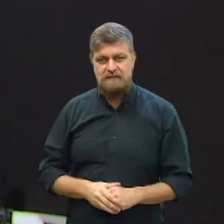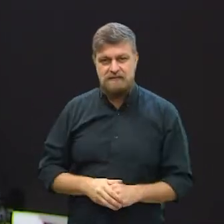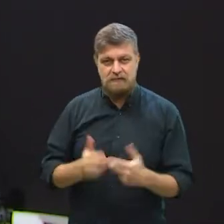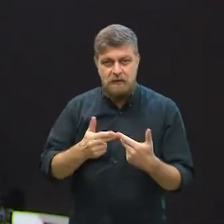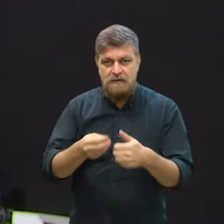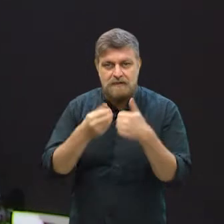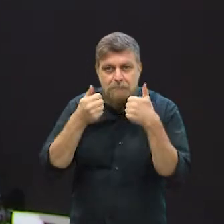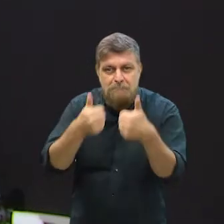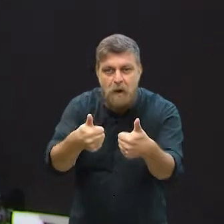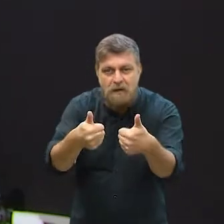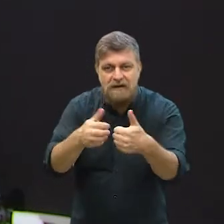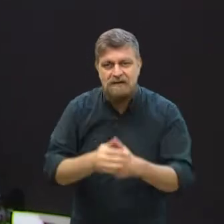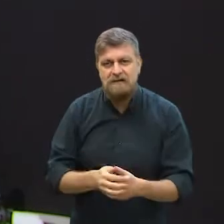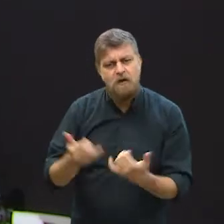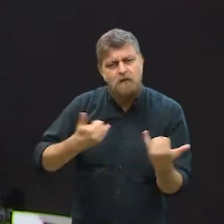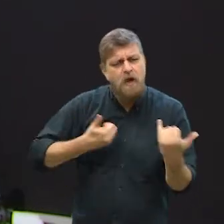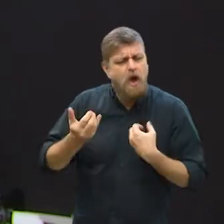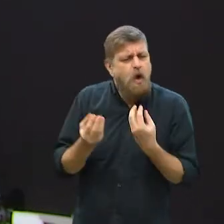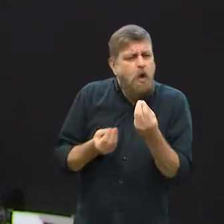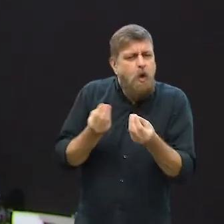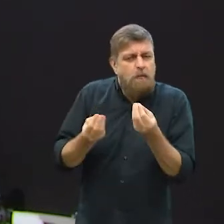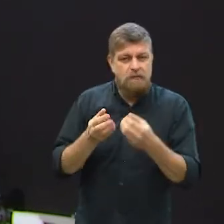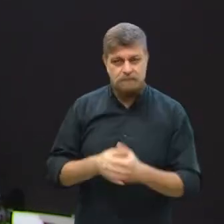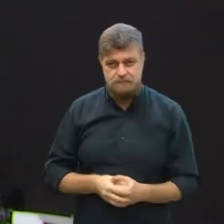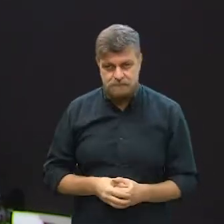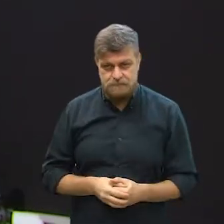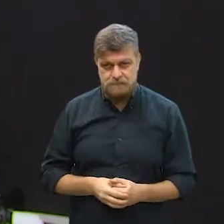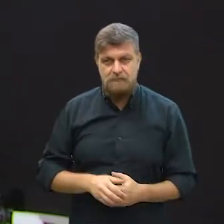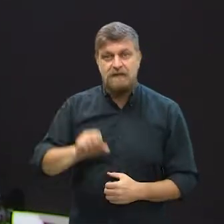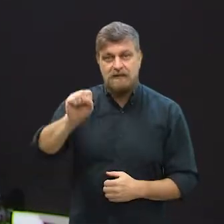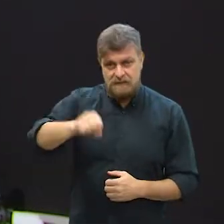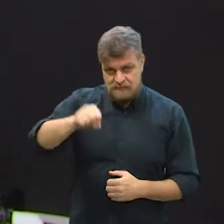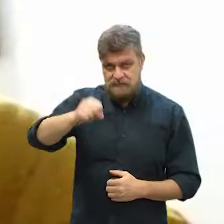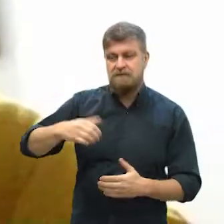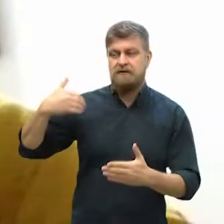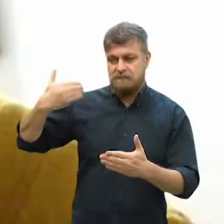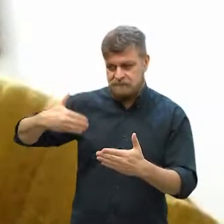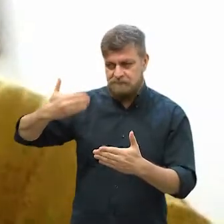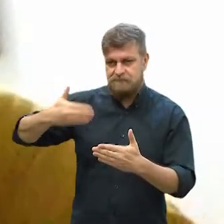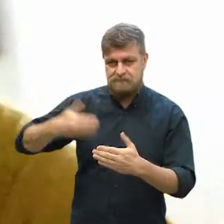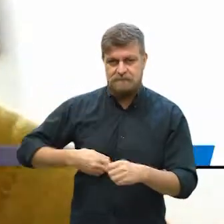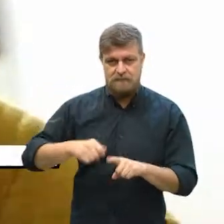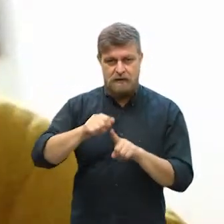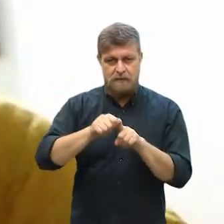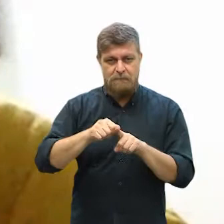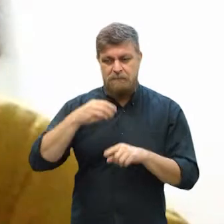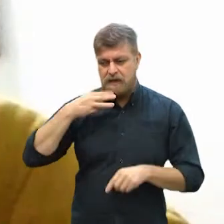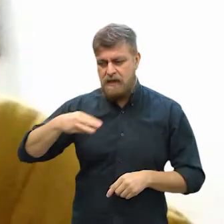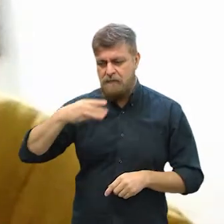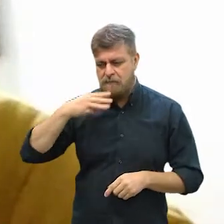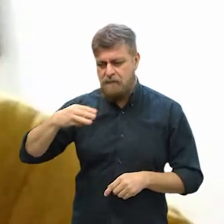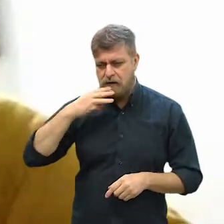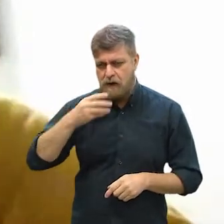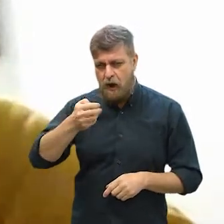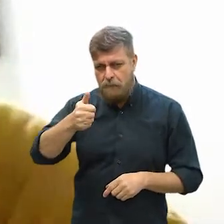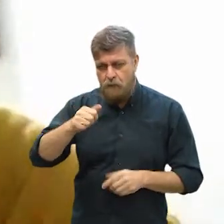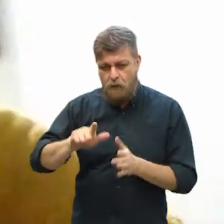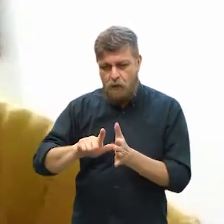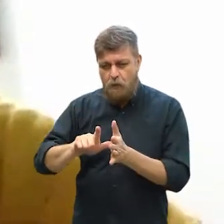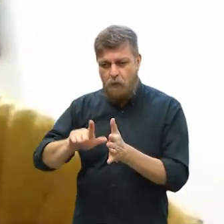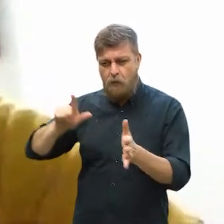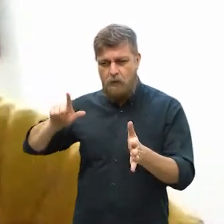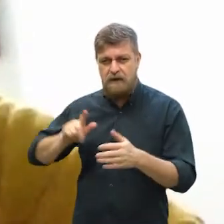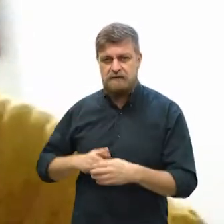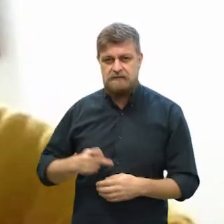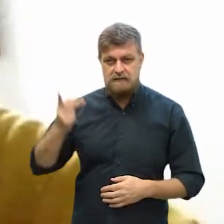algo positivo. Me conta. Bom, foi esse o processo mesmo. No final de março, ali um pouco antes, né, de São